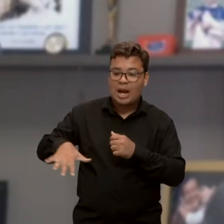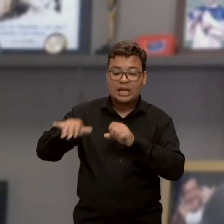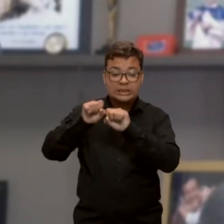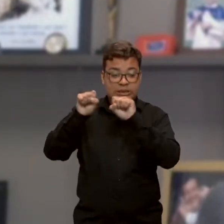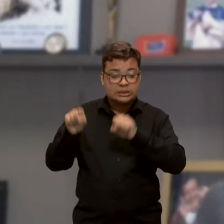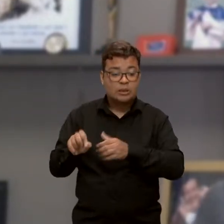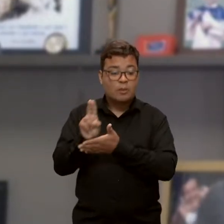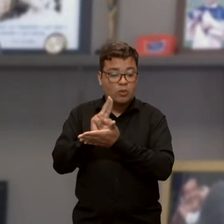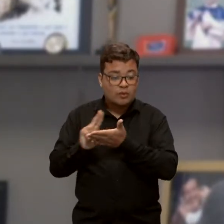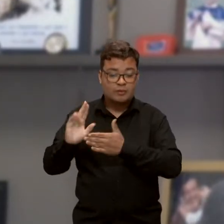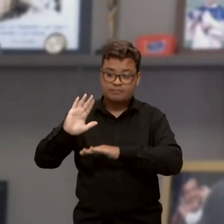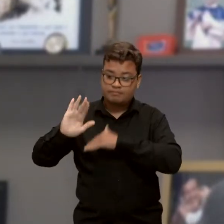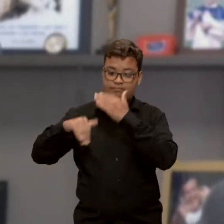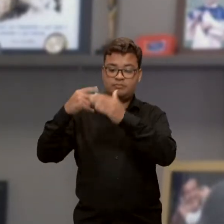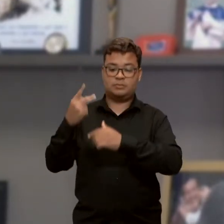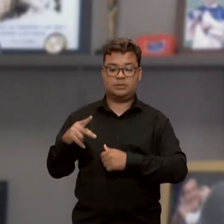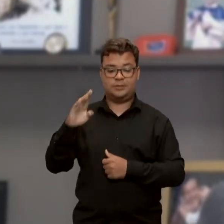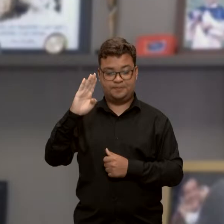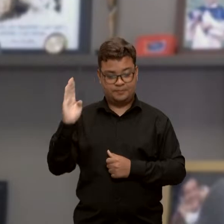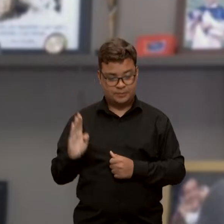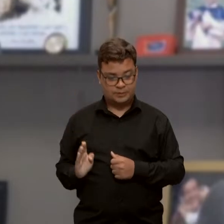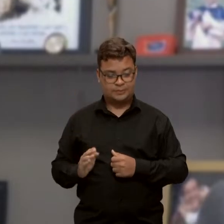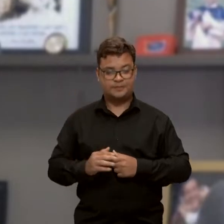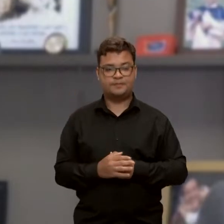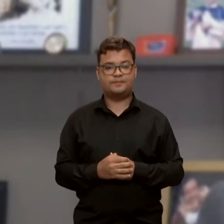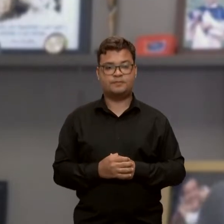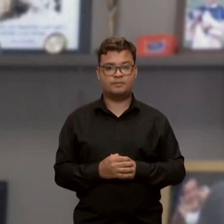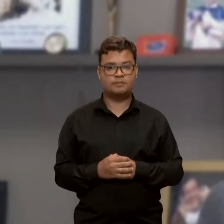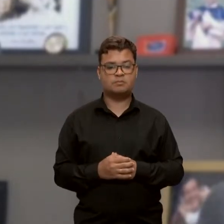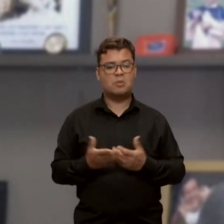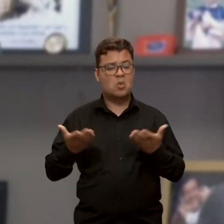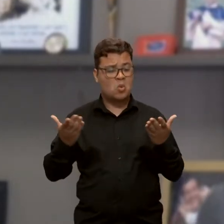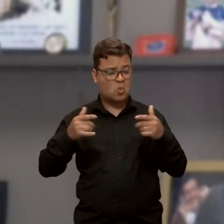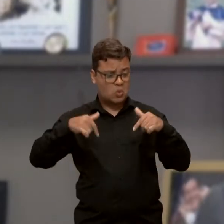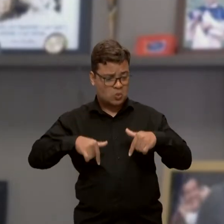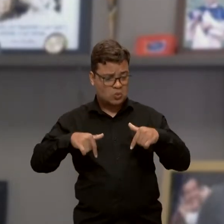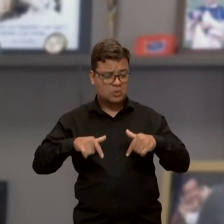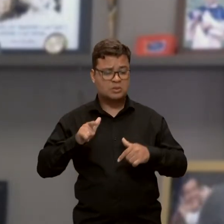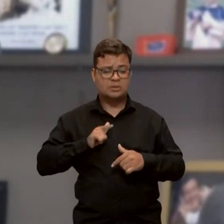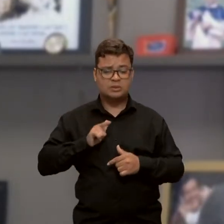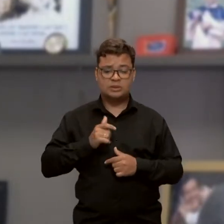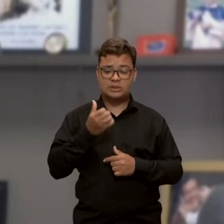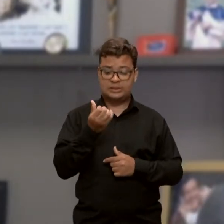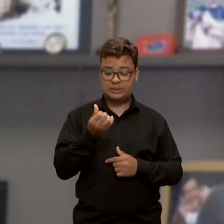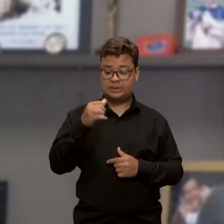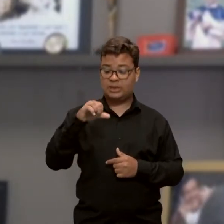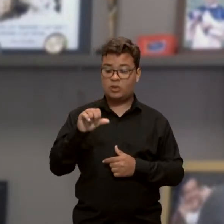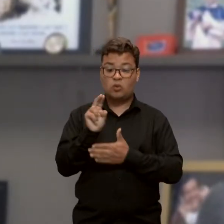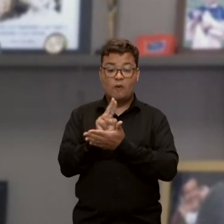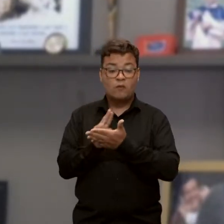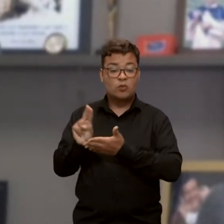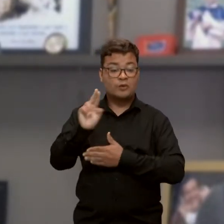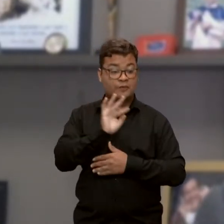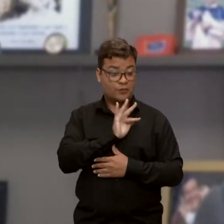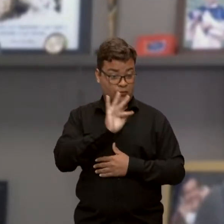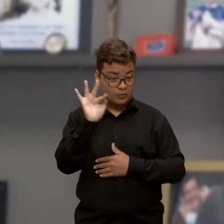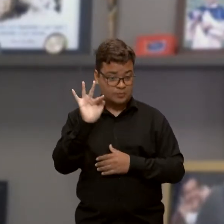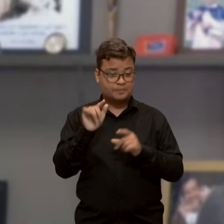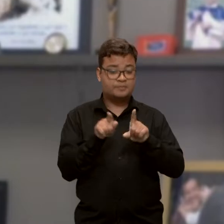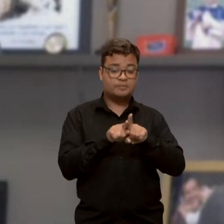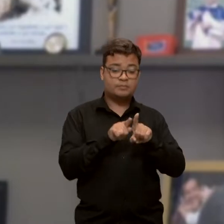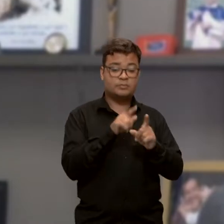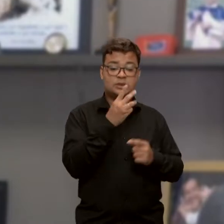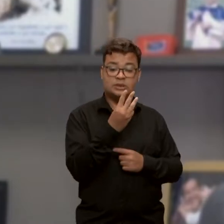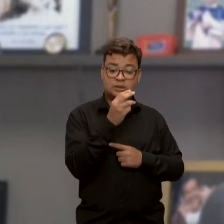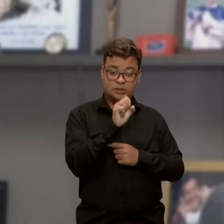disse na minha primeira intervenção. Nós temos um sistema hoje de 69 universidades federais e mais 38